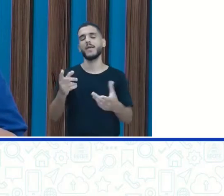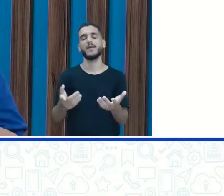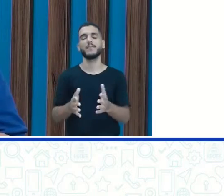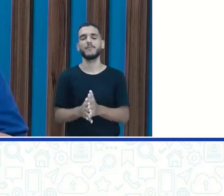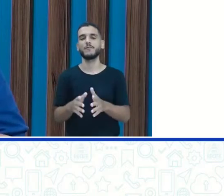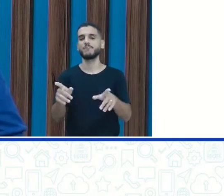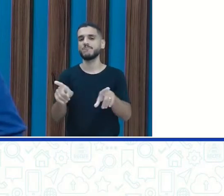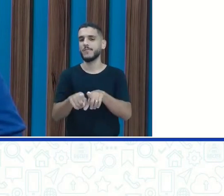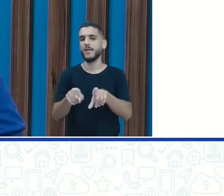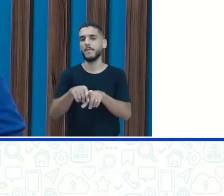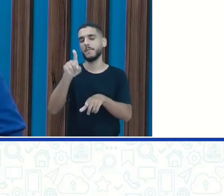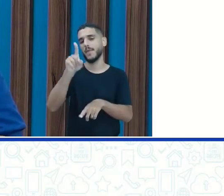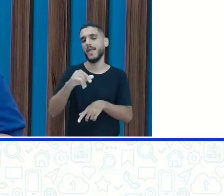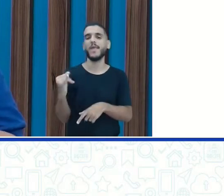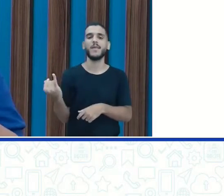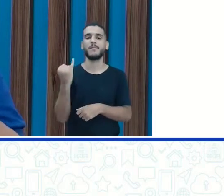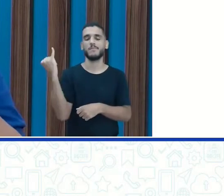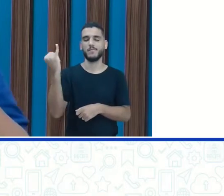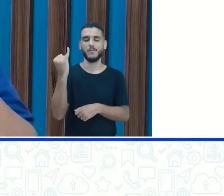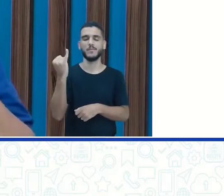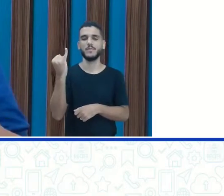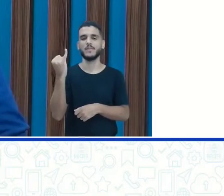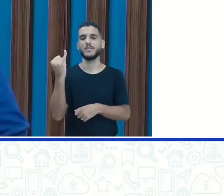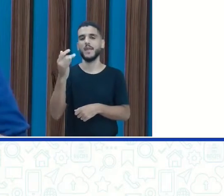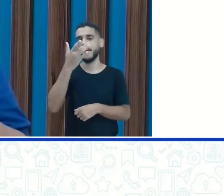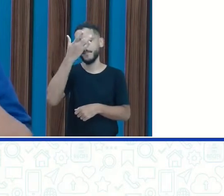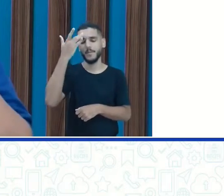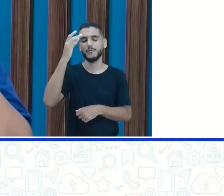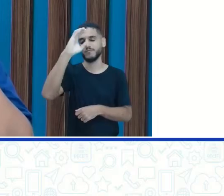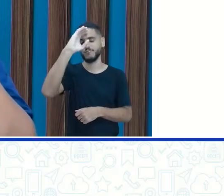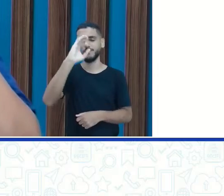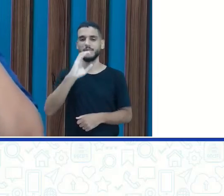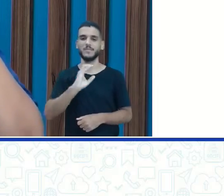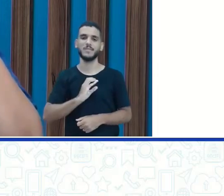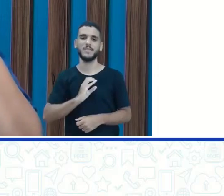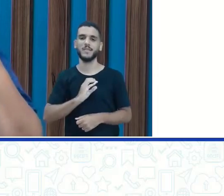Da preparação de um cidadão